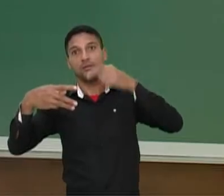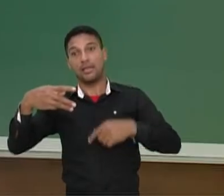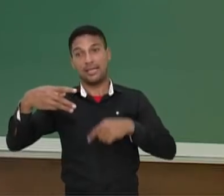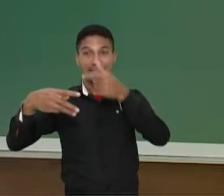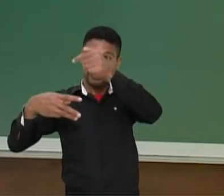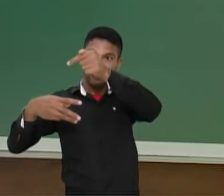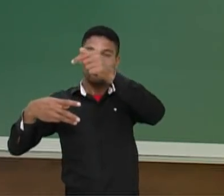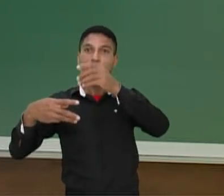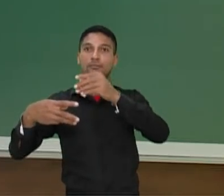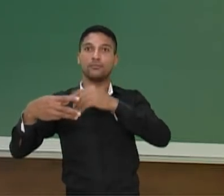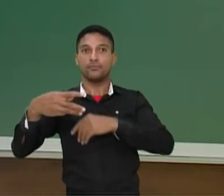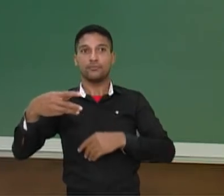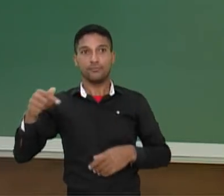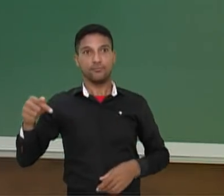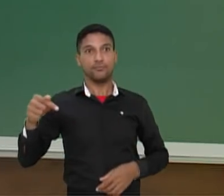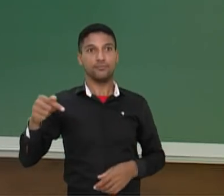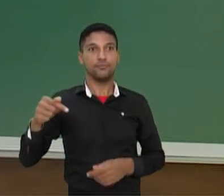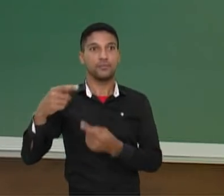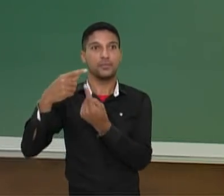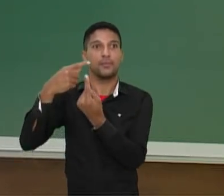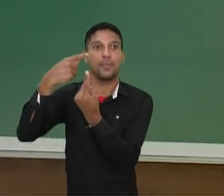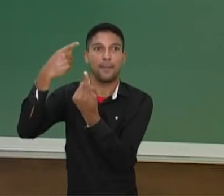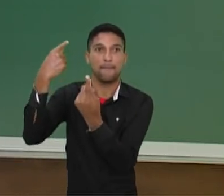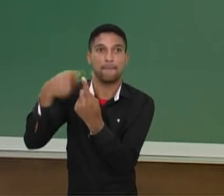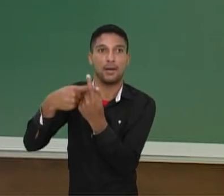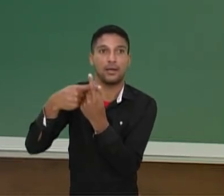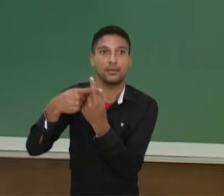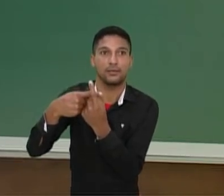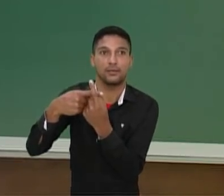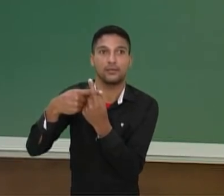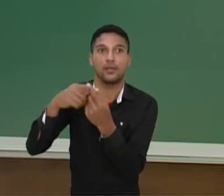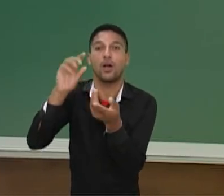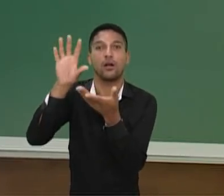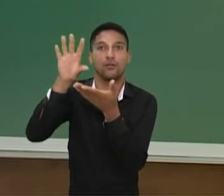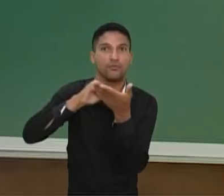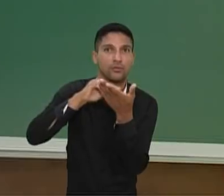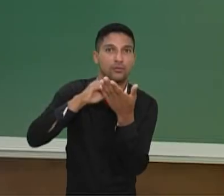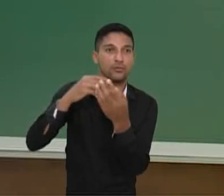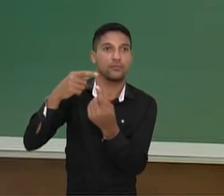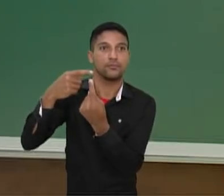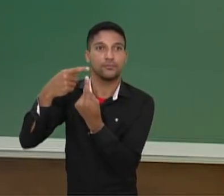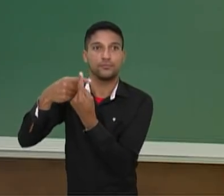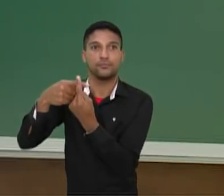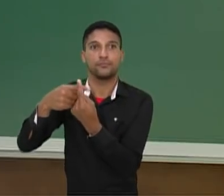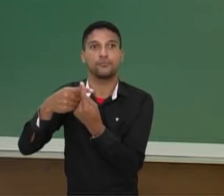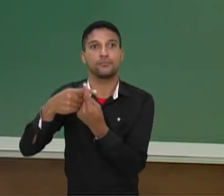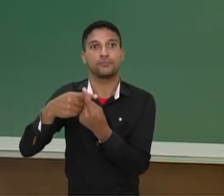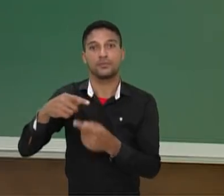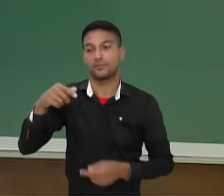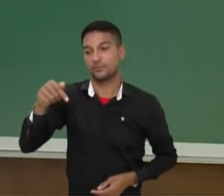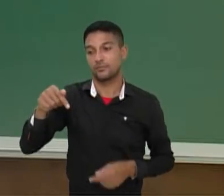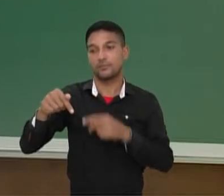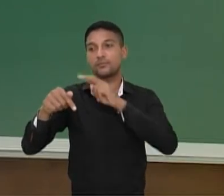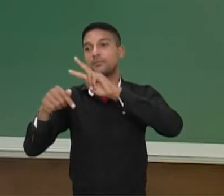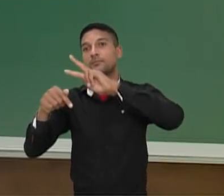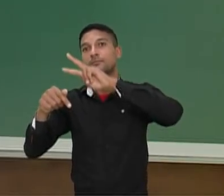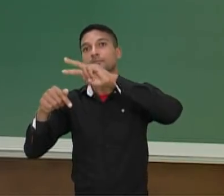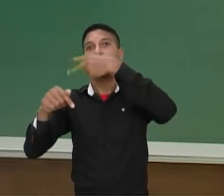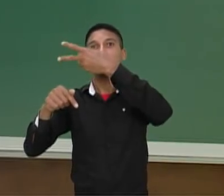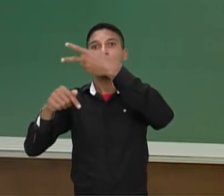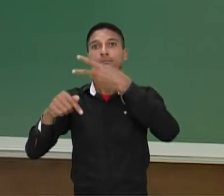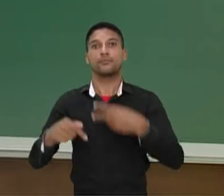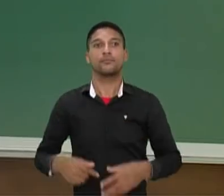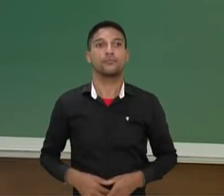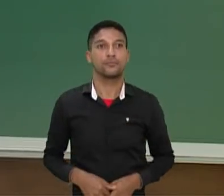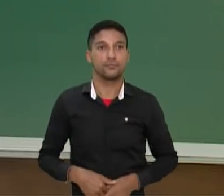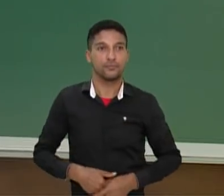Mais... esse aqui que é sempre mais, perdão, esse aqui você repete o do meio, mais o quadrado do segundo termo,